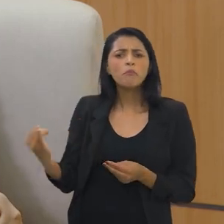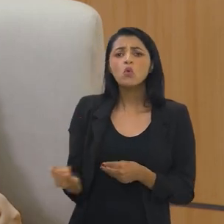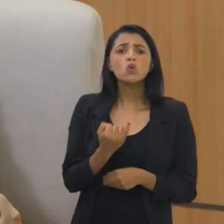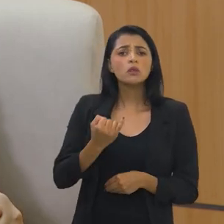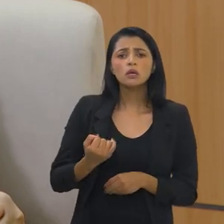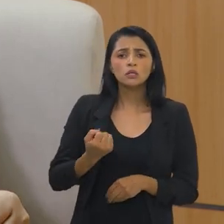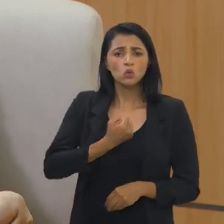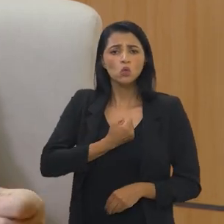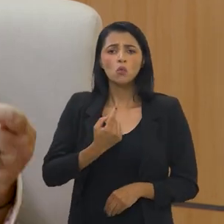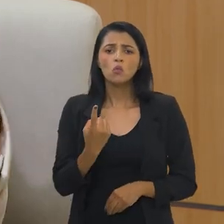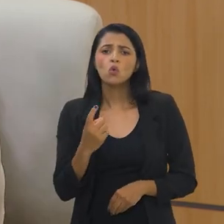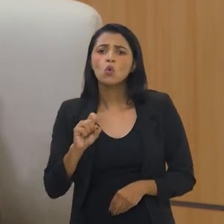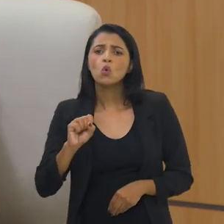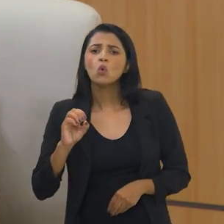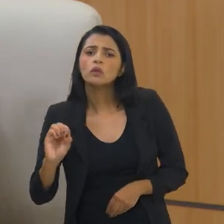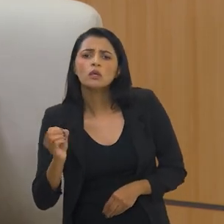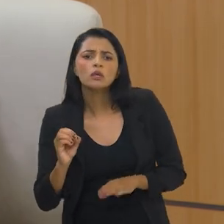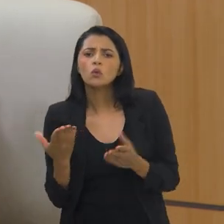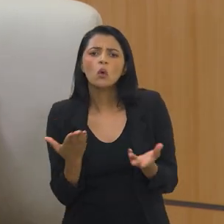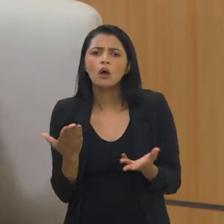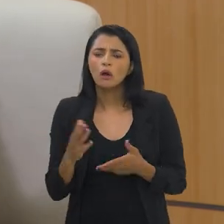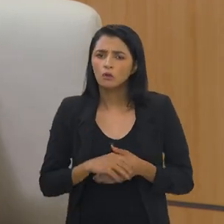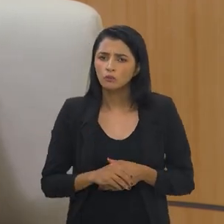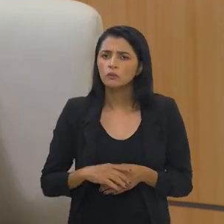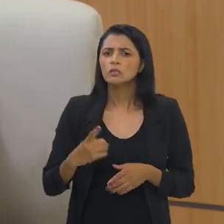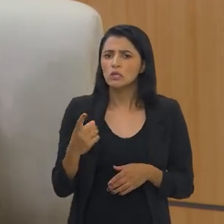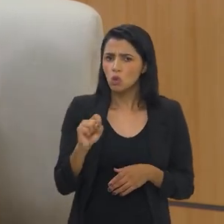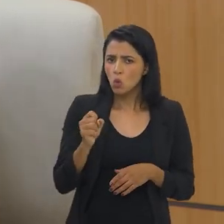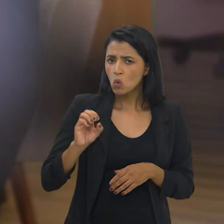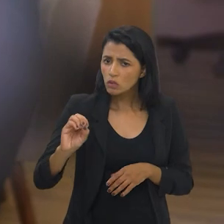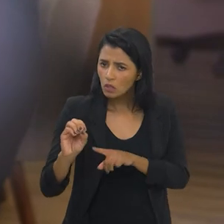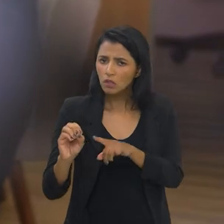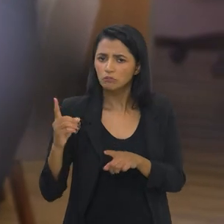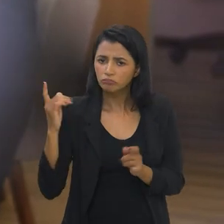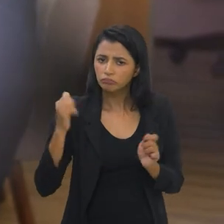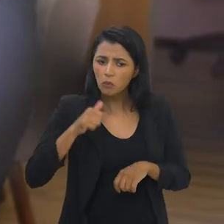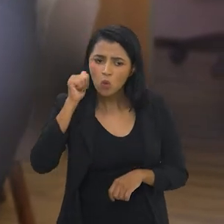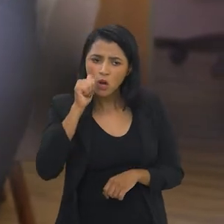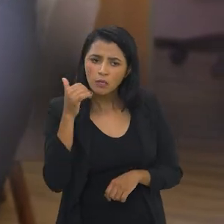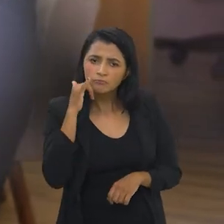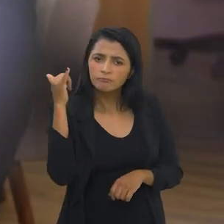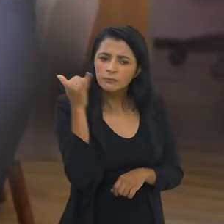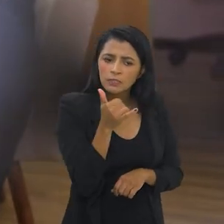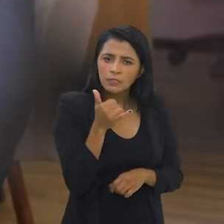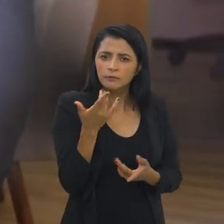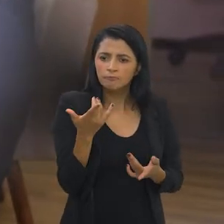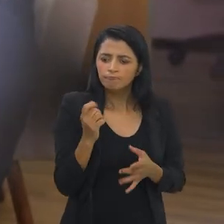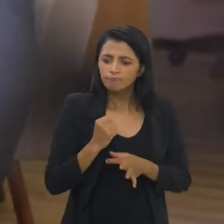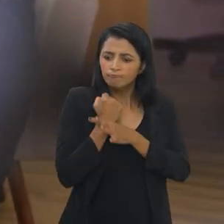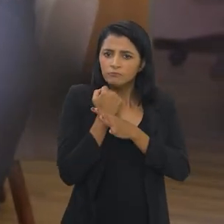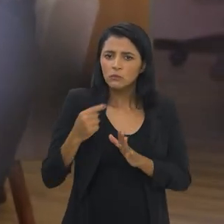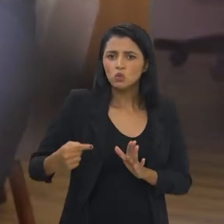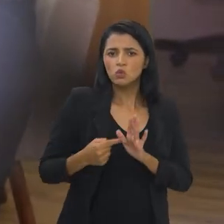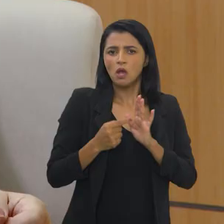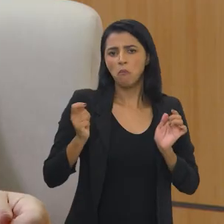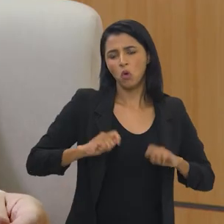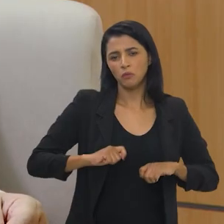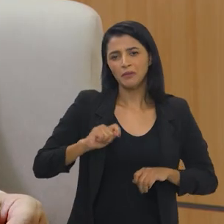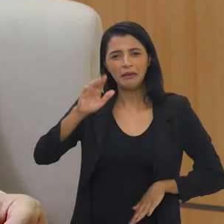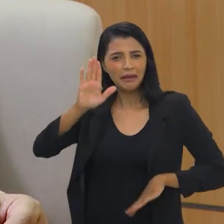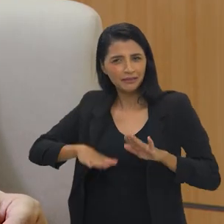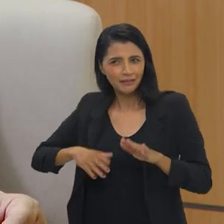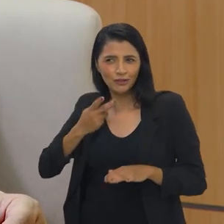do 180 é que ela dá informação e orientação para mulher se sentir segura para fazer a denúncia porque muitas